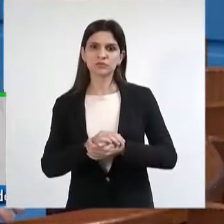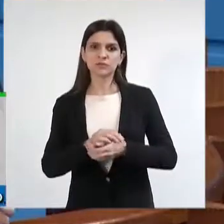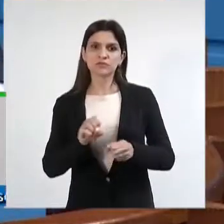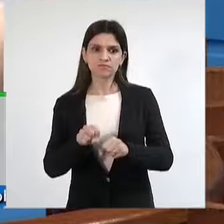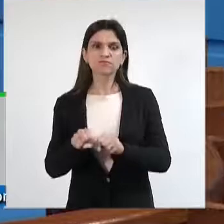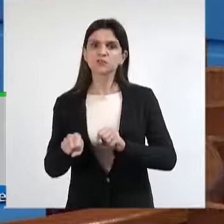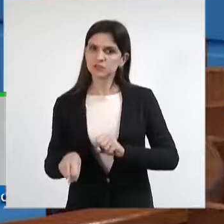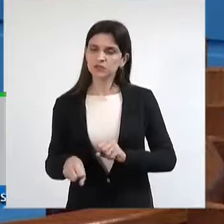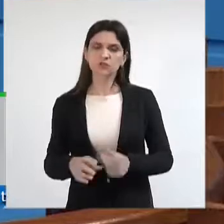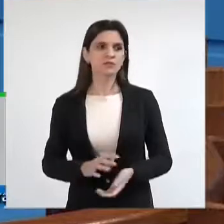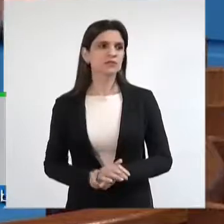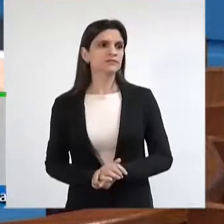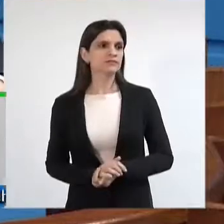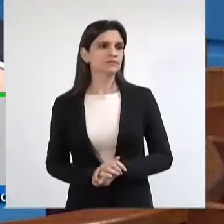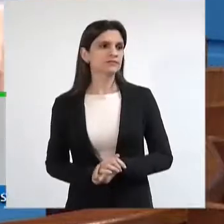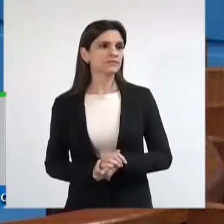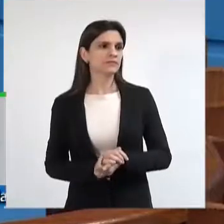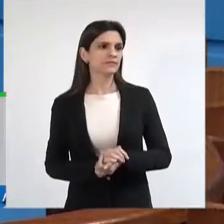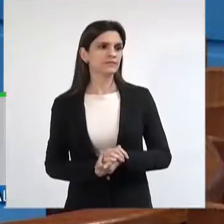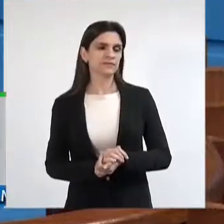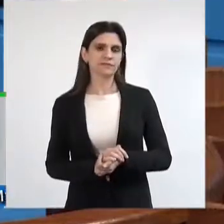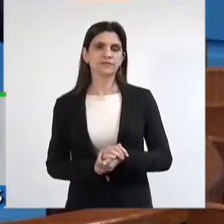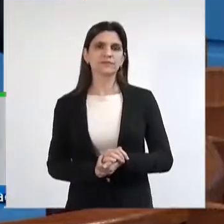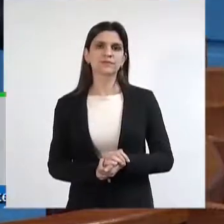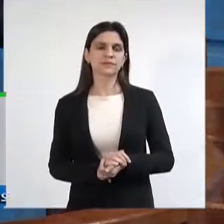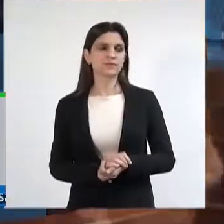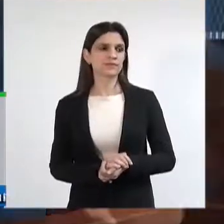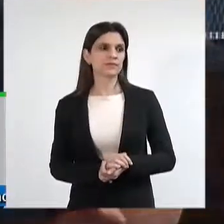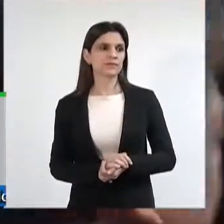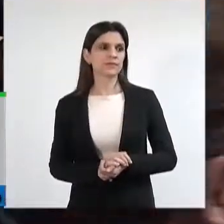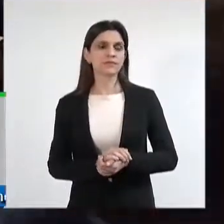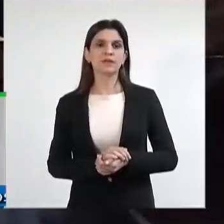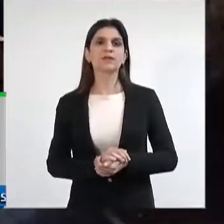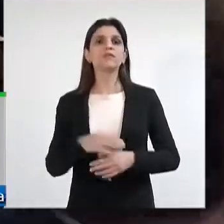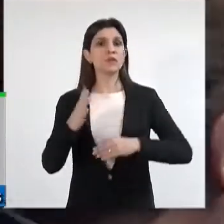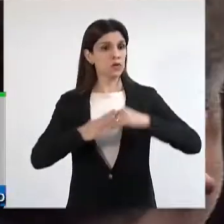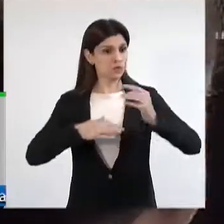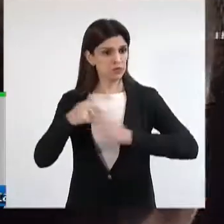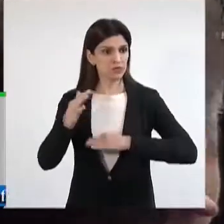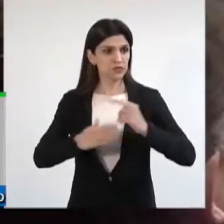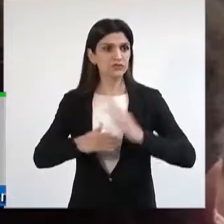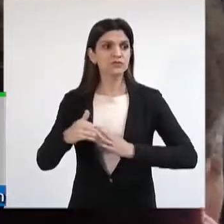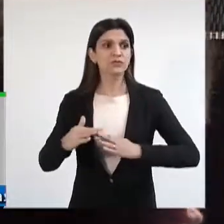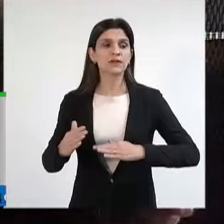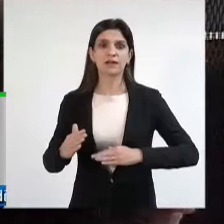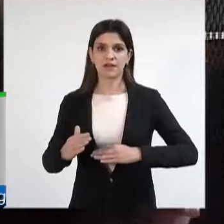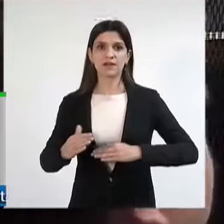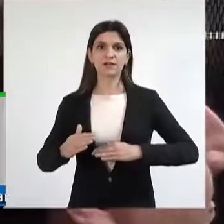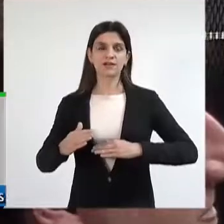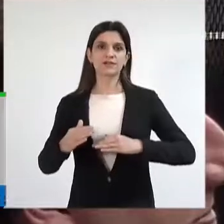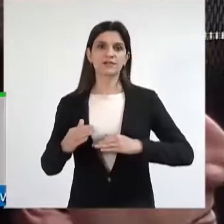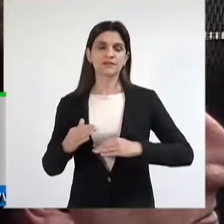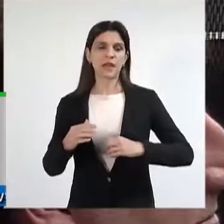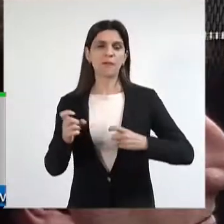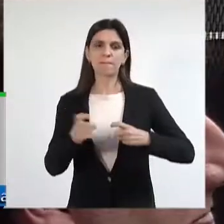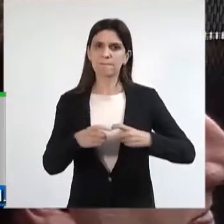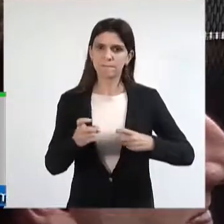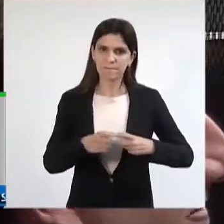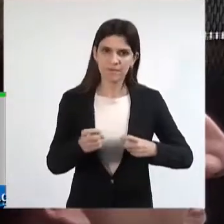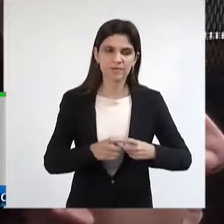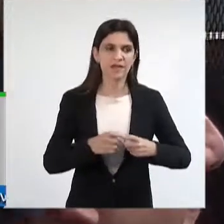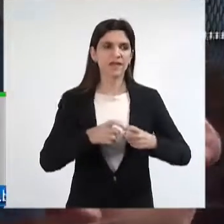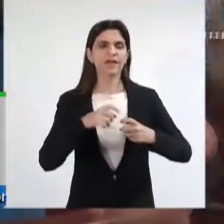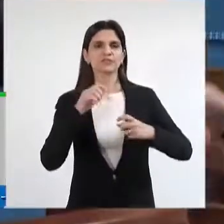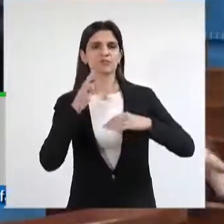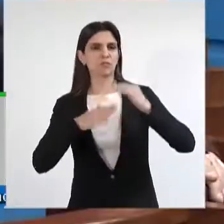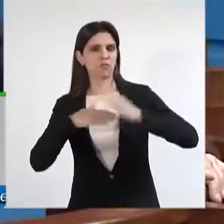Universidade Federal, né? Se formou, é um excelente profissional, e como ele, quantos médicos,